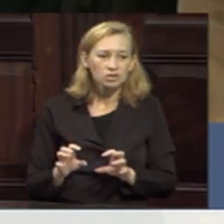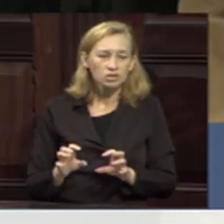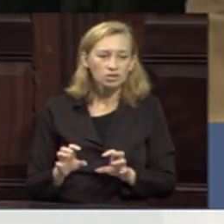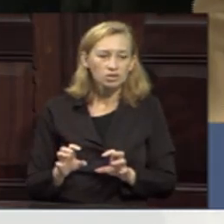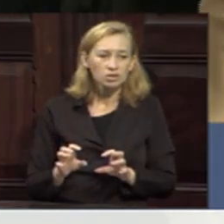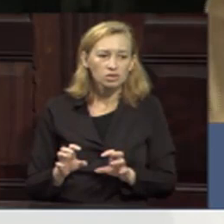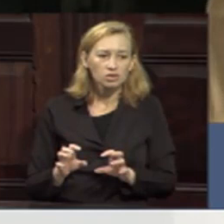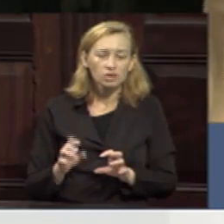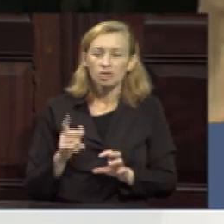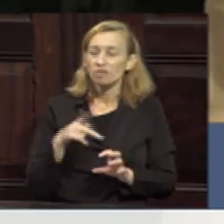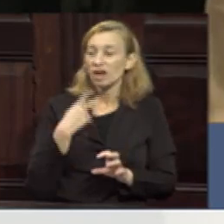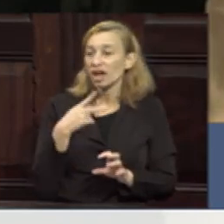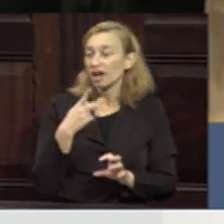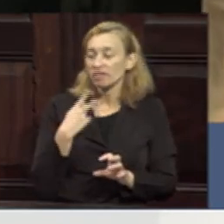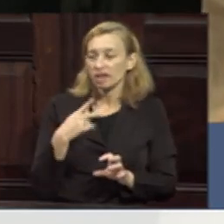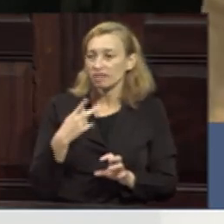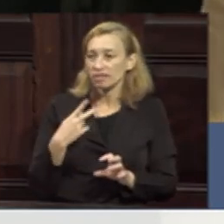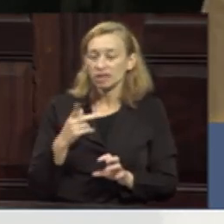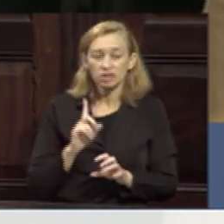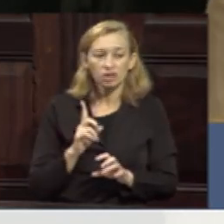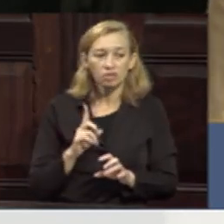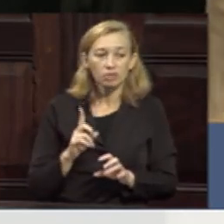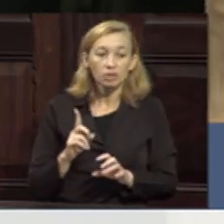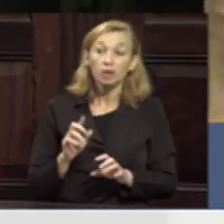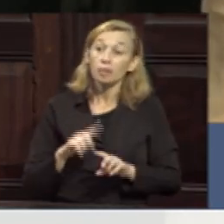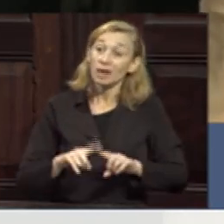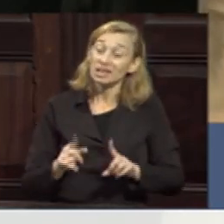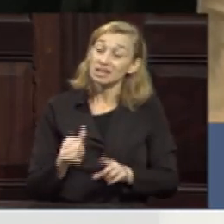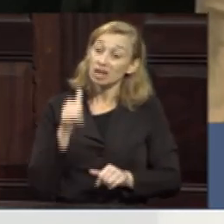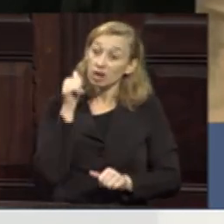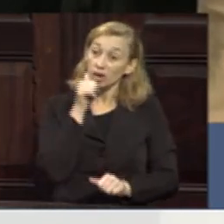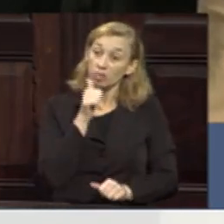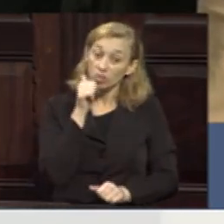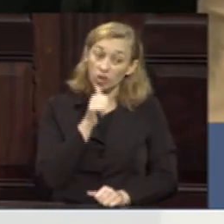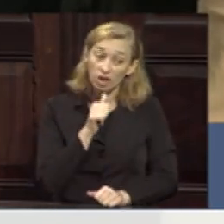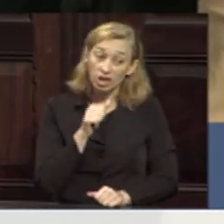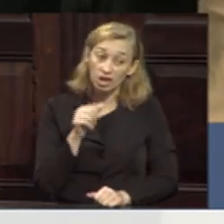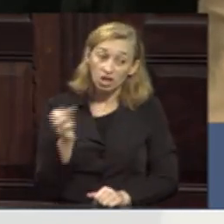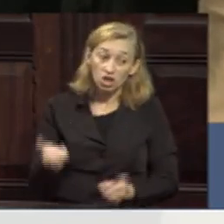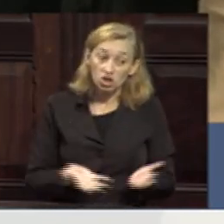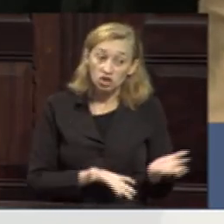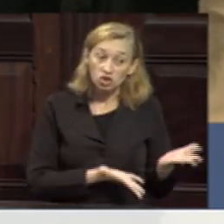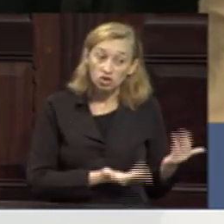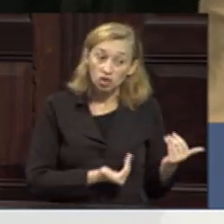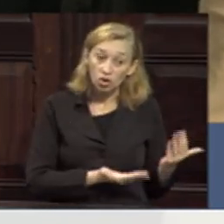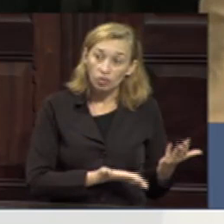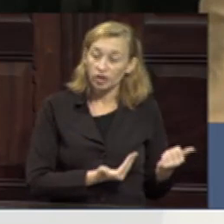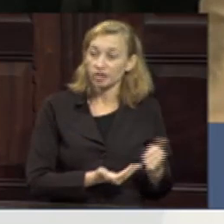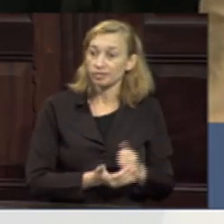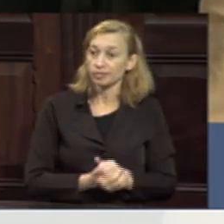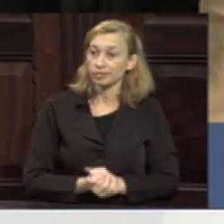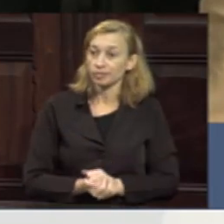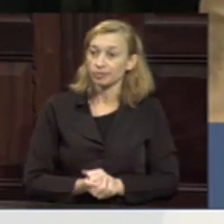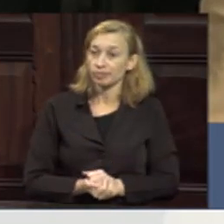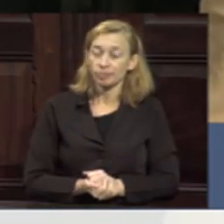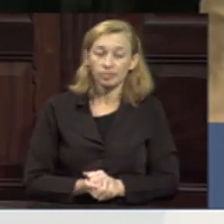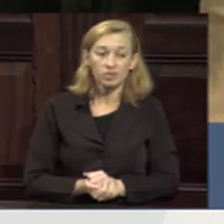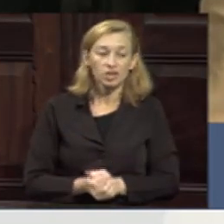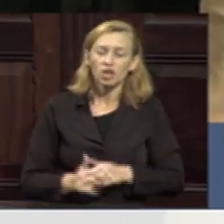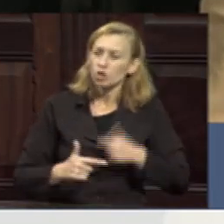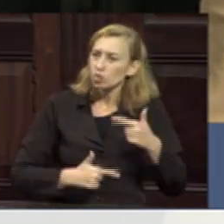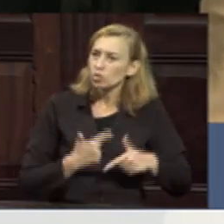jovem, oriunda de comunidade favelada. Se nós levantarmos